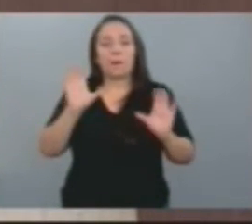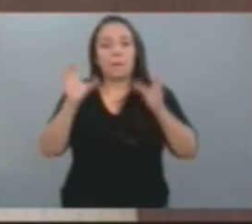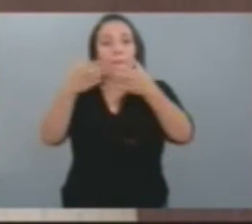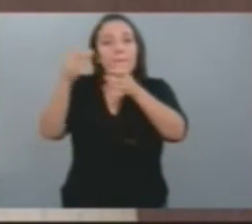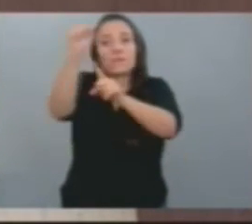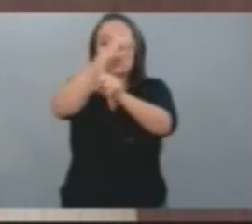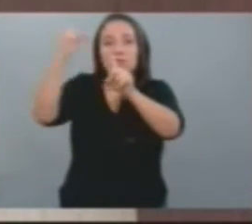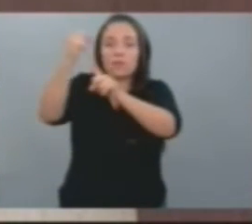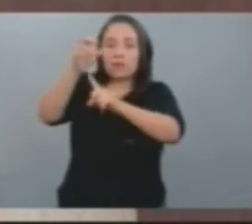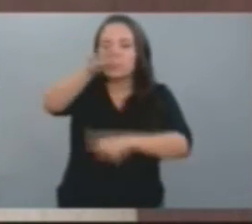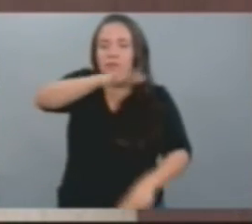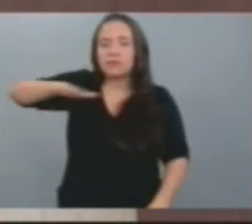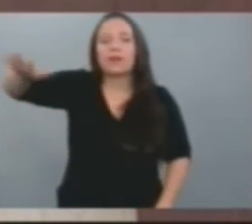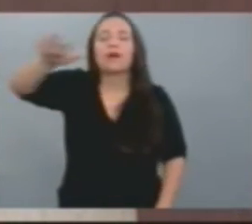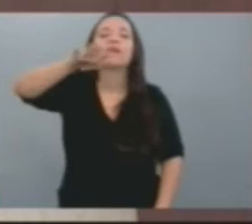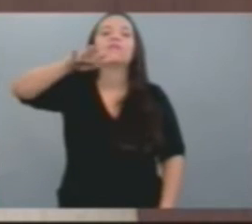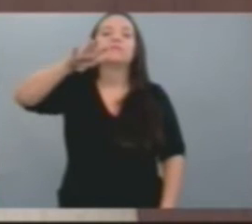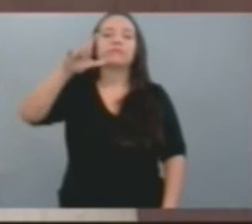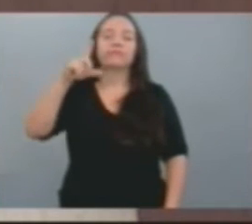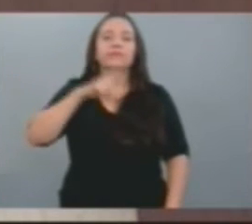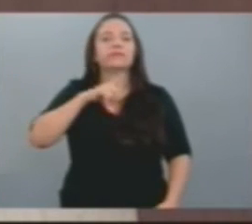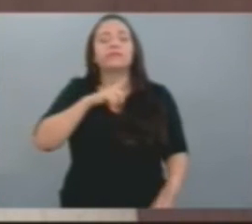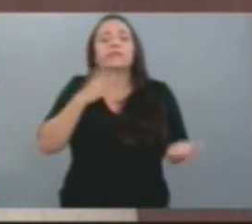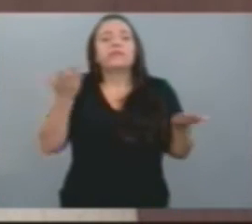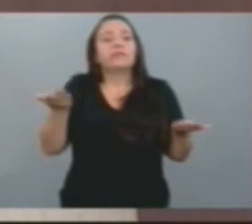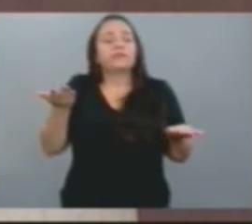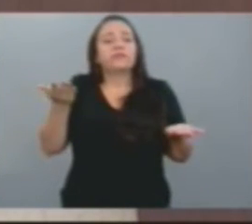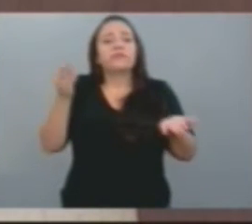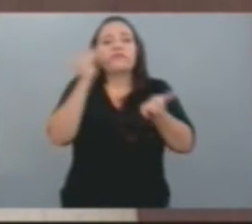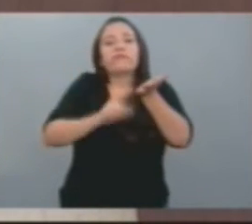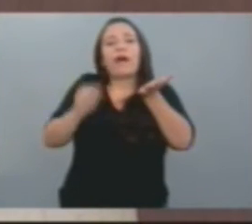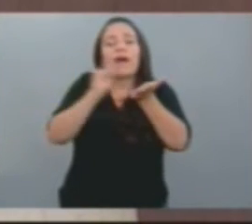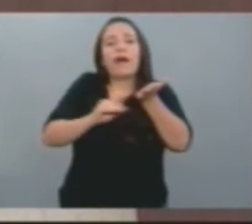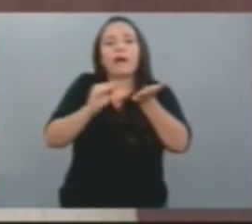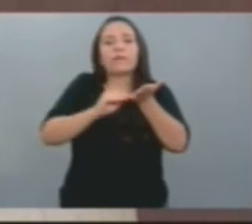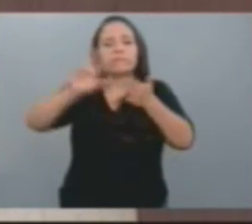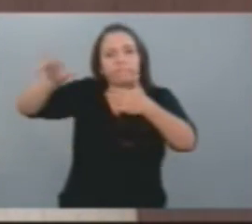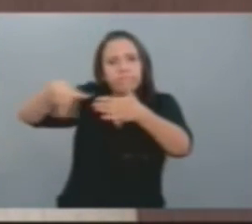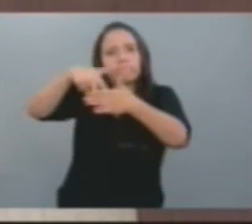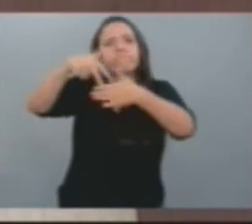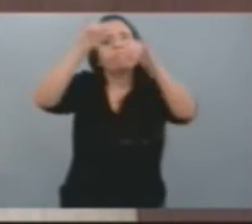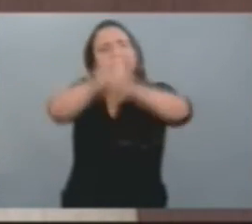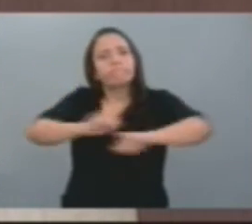não-humanidade, às vezes passam despercebidos.